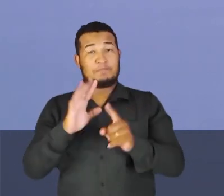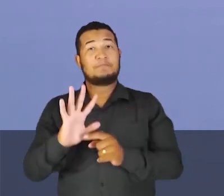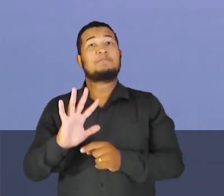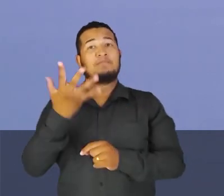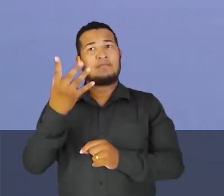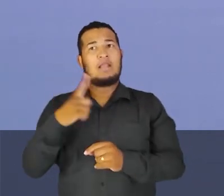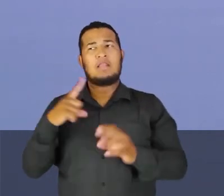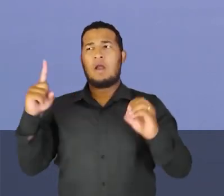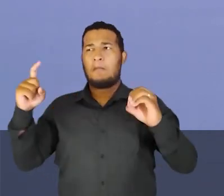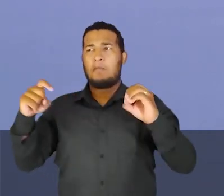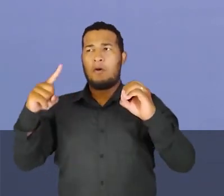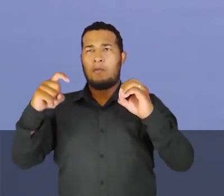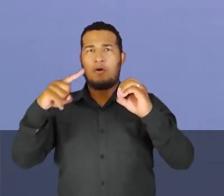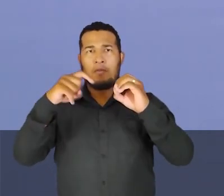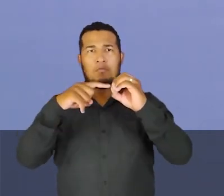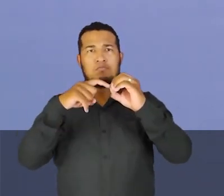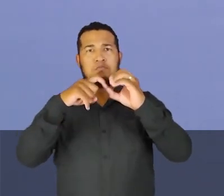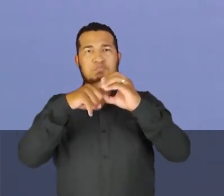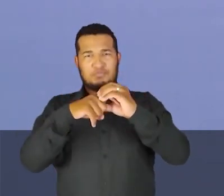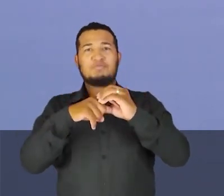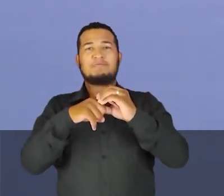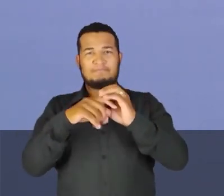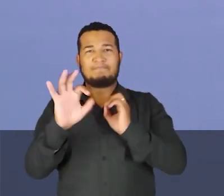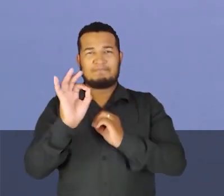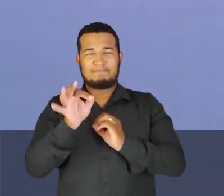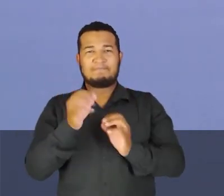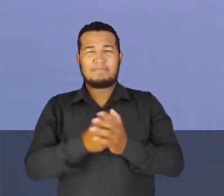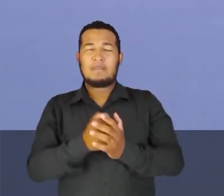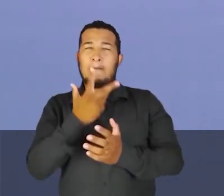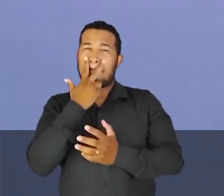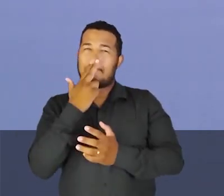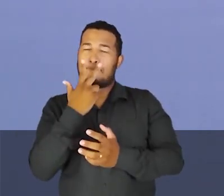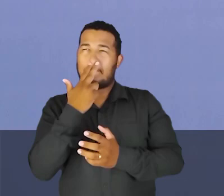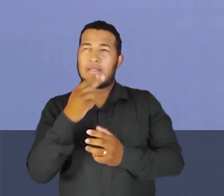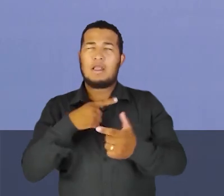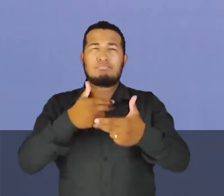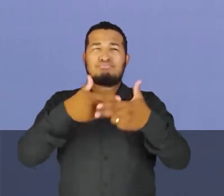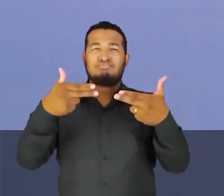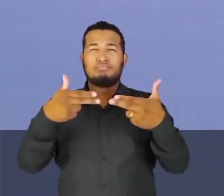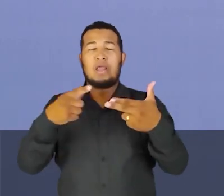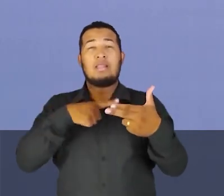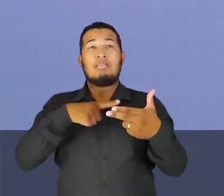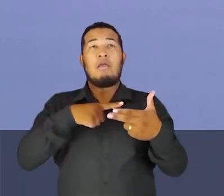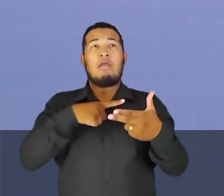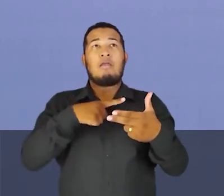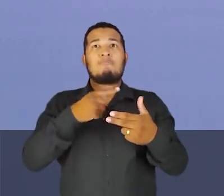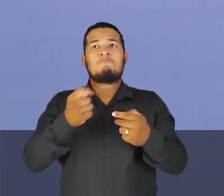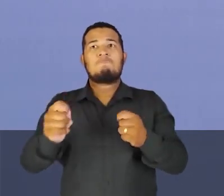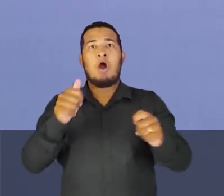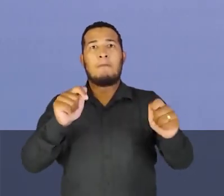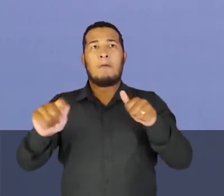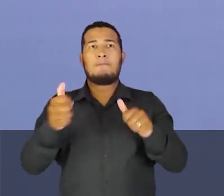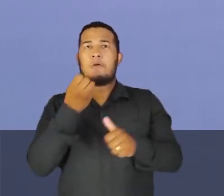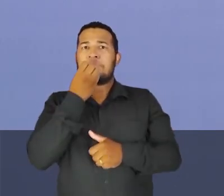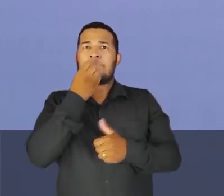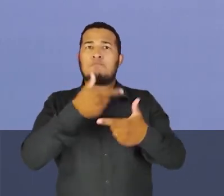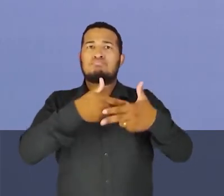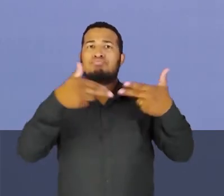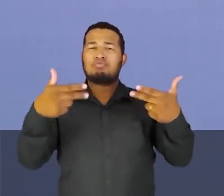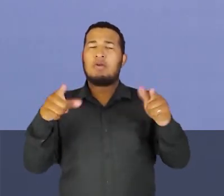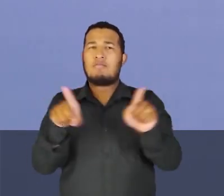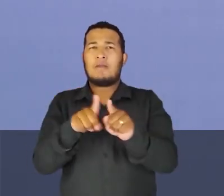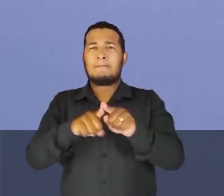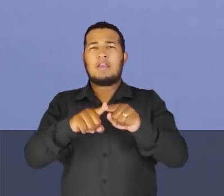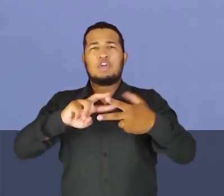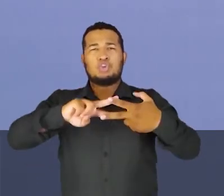o encontro dos gametas. Essa forma de reprodução ela tem várias vantagens, principalmente uma maior variabilidade genética